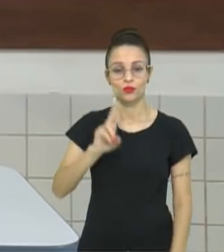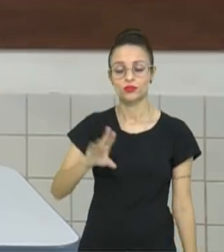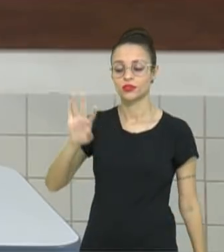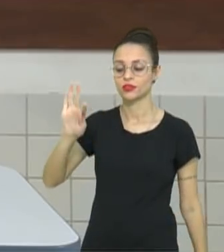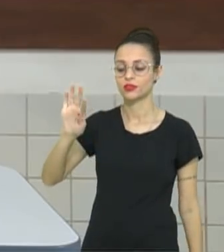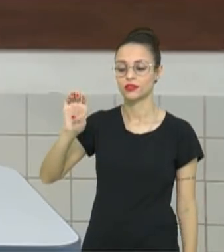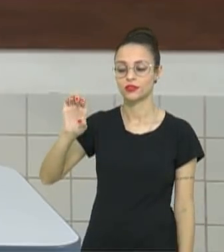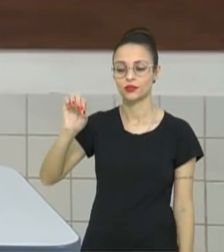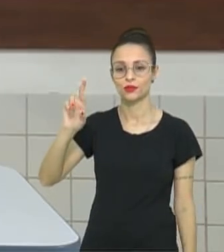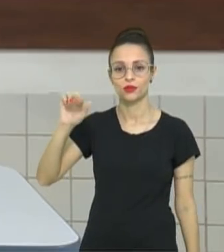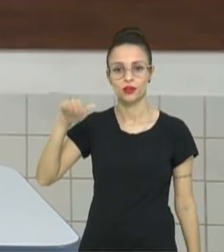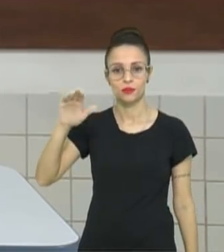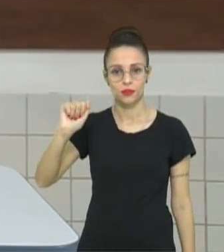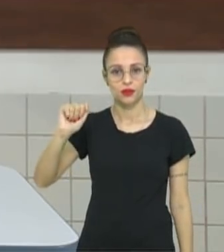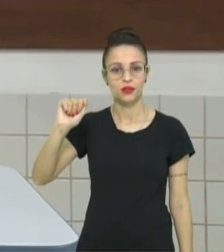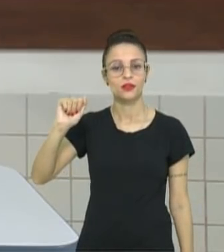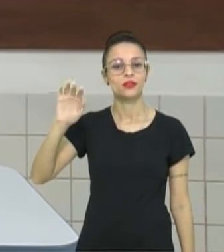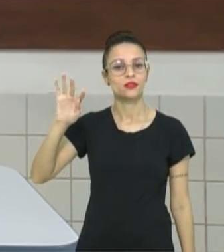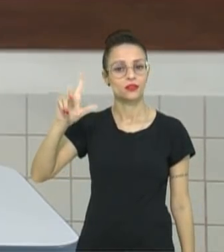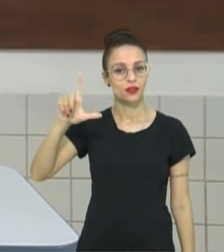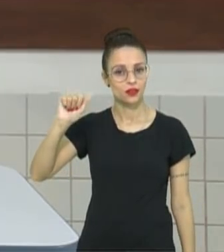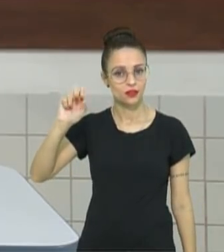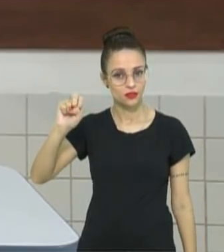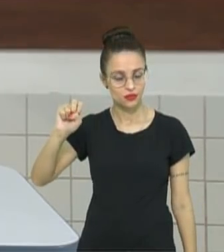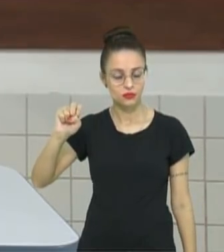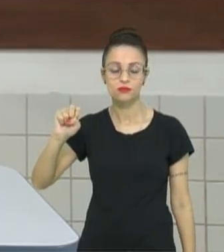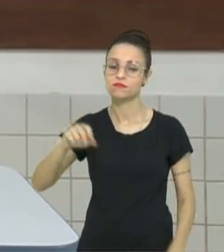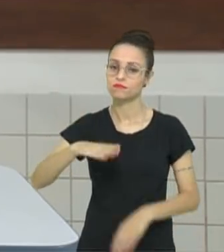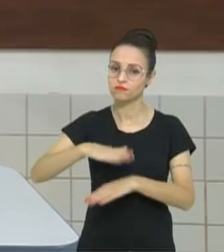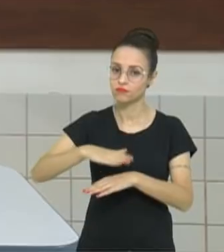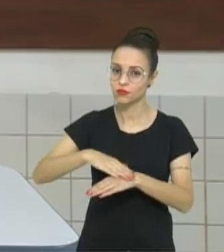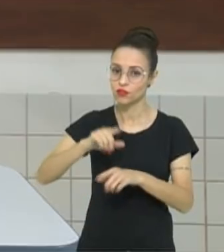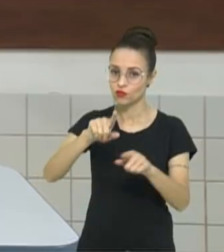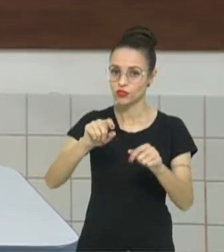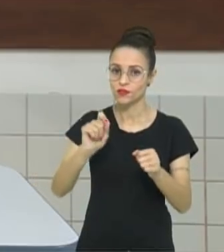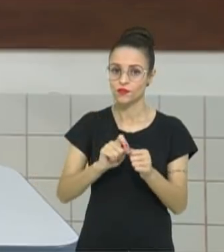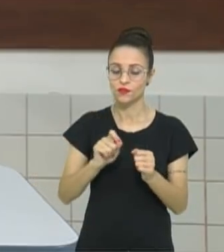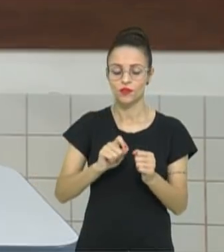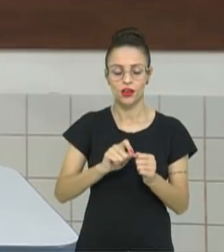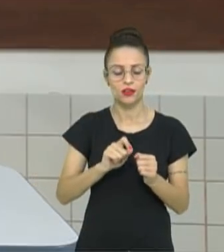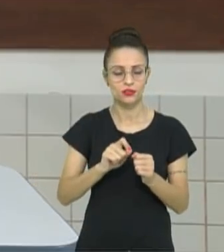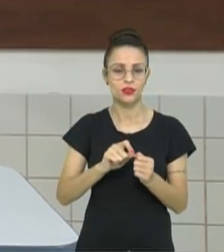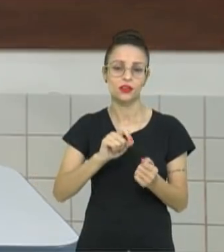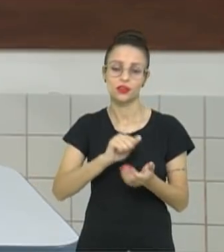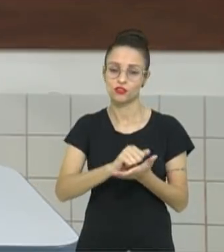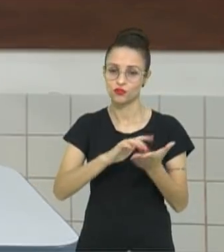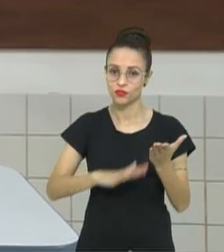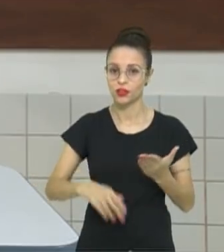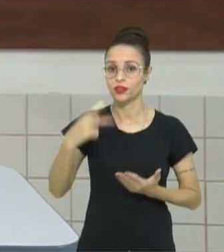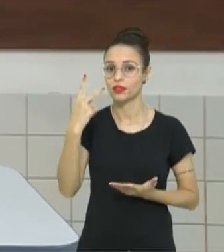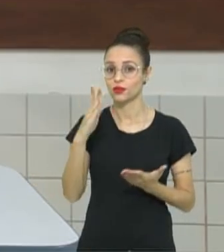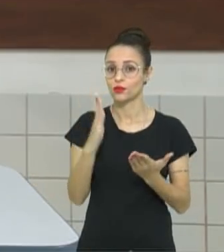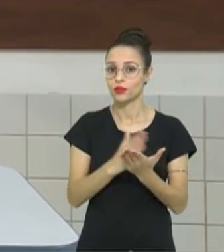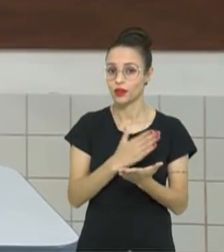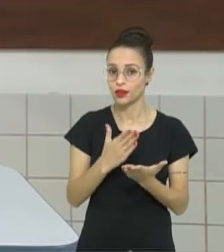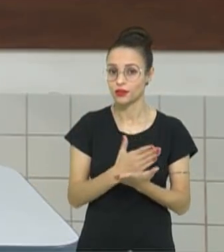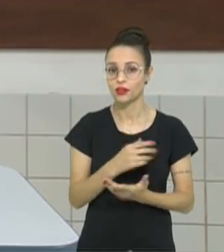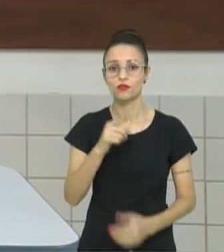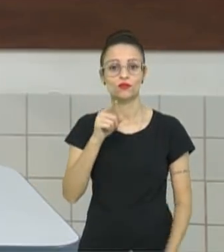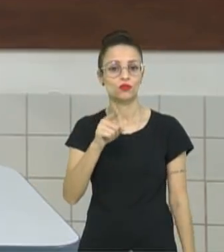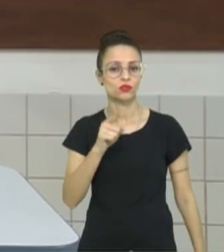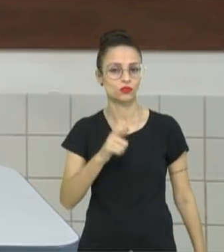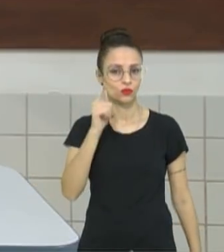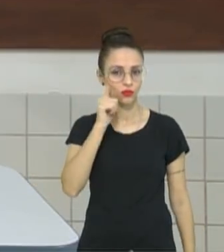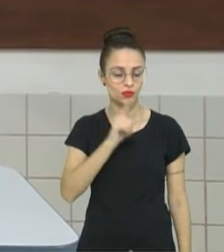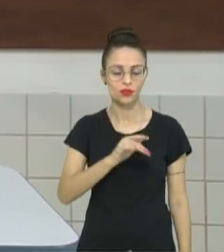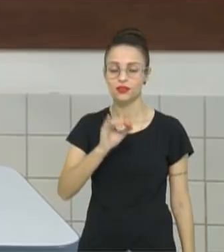de Tales, tá? Então, vou te dar um tempo para você transcrever, né, esse exercício aí no seu caderno, para que você tenha já